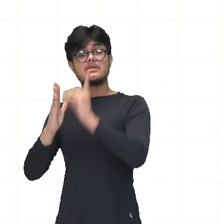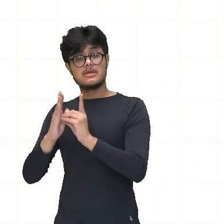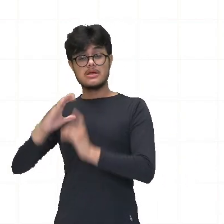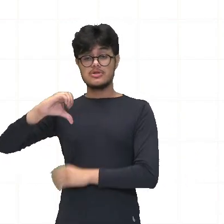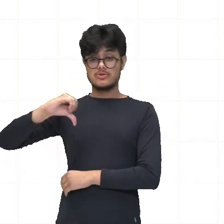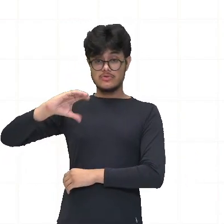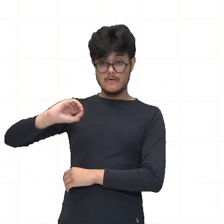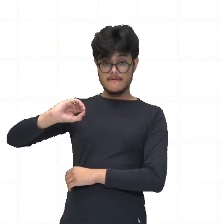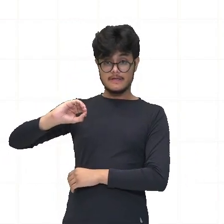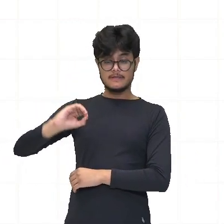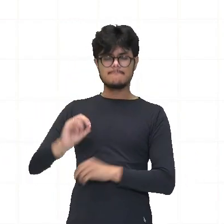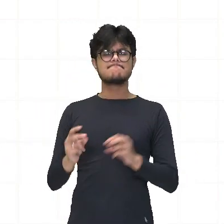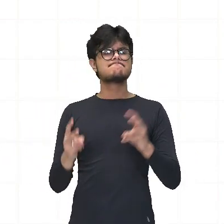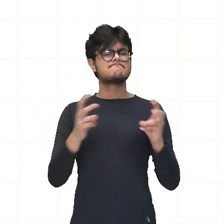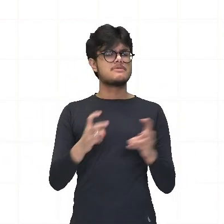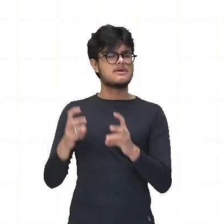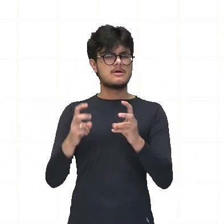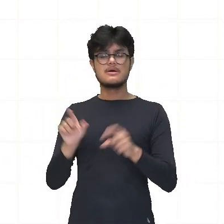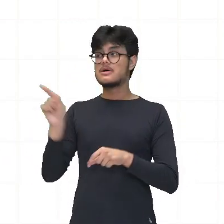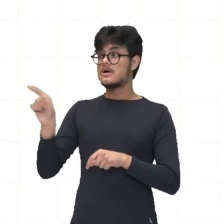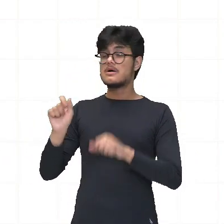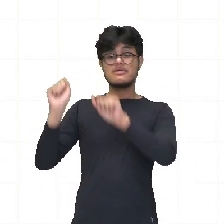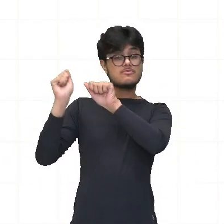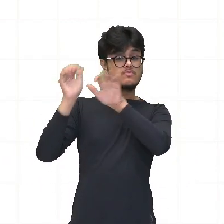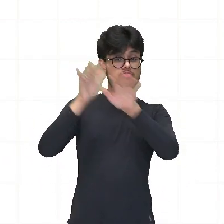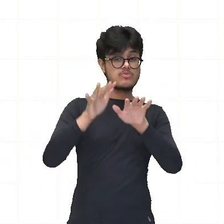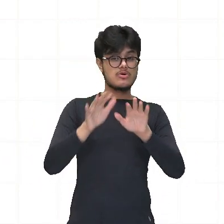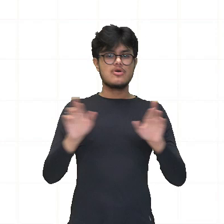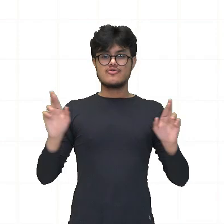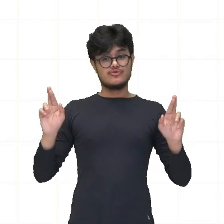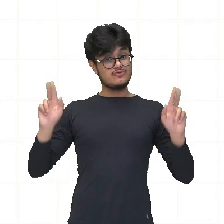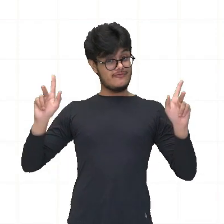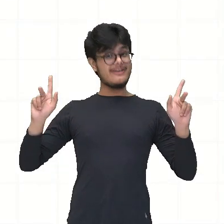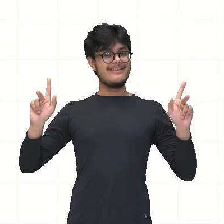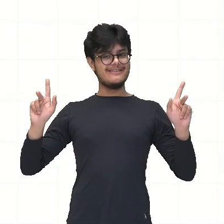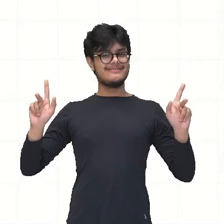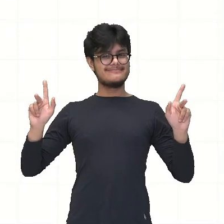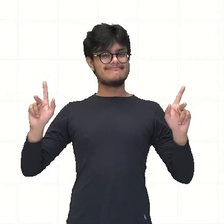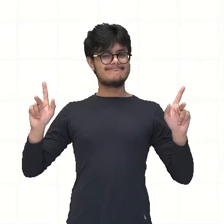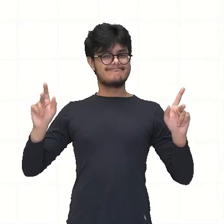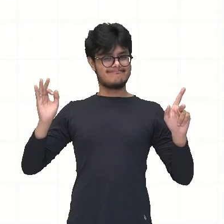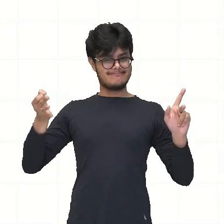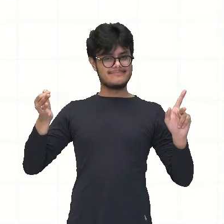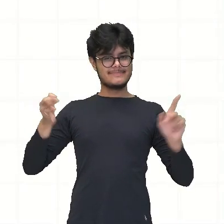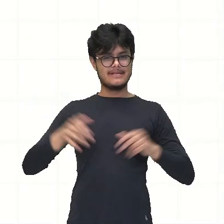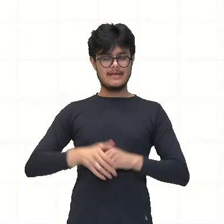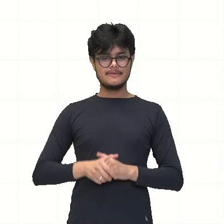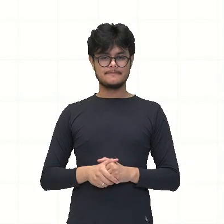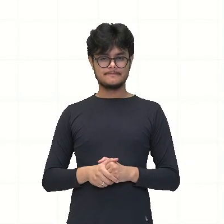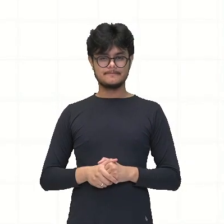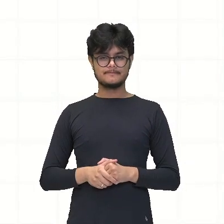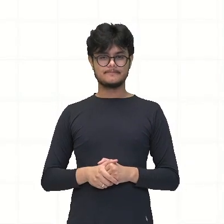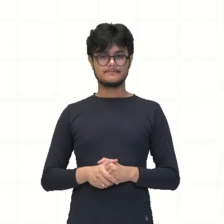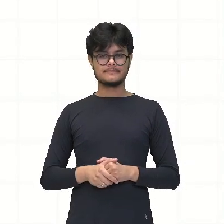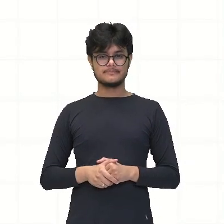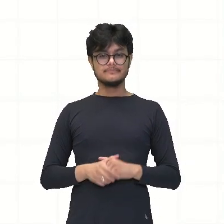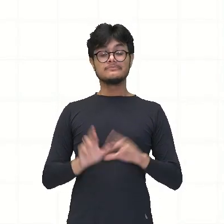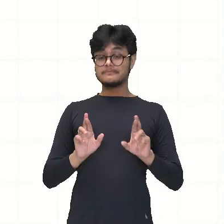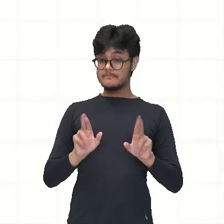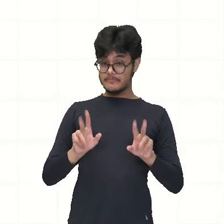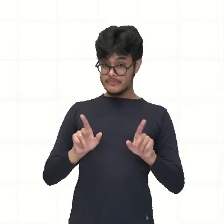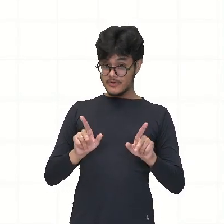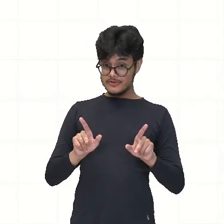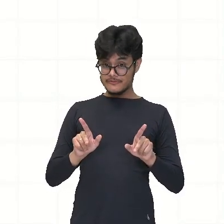90. Observe que esse fluxo ele já está ali um pouco mais diferenciado do que a gente observou, né? A gente já tem um